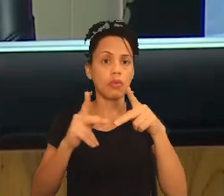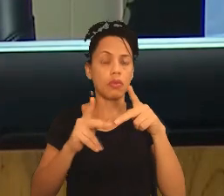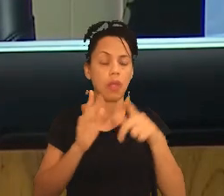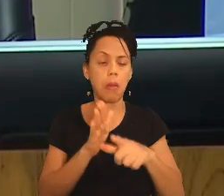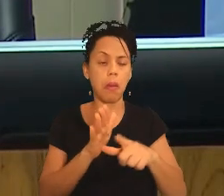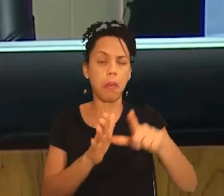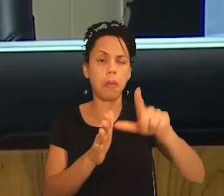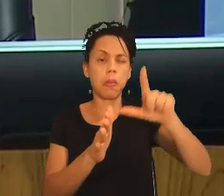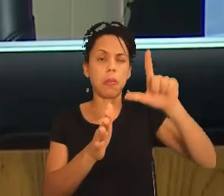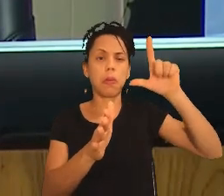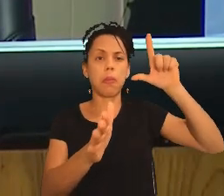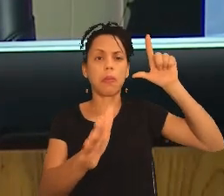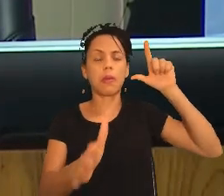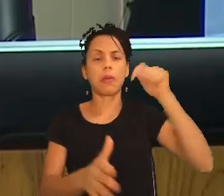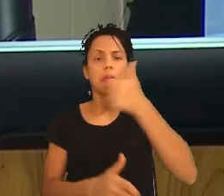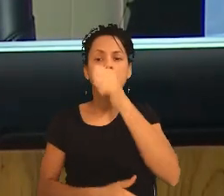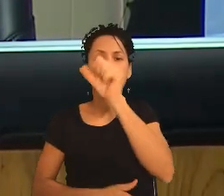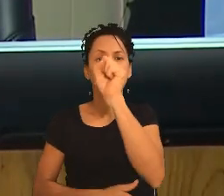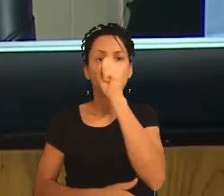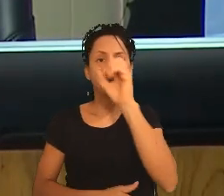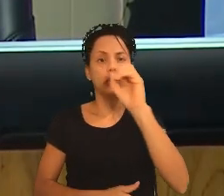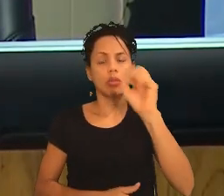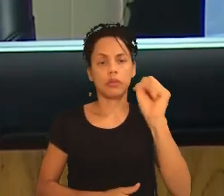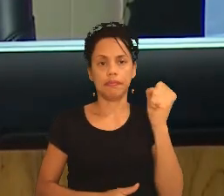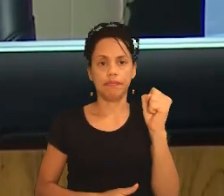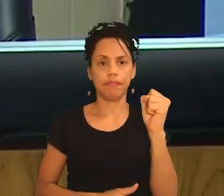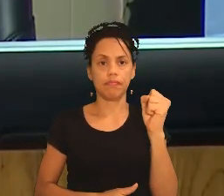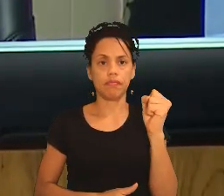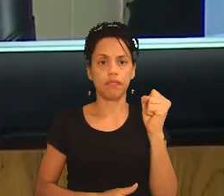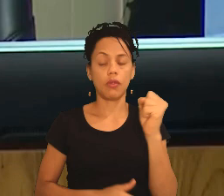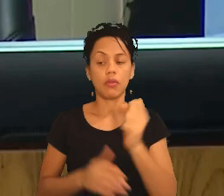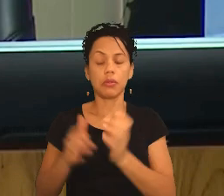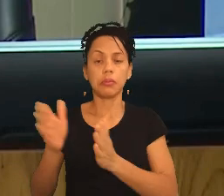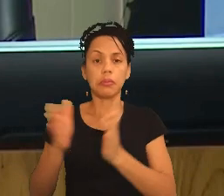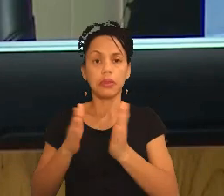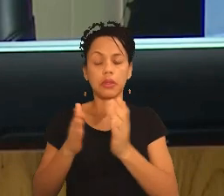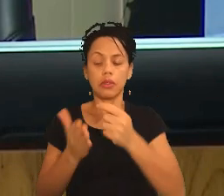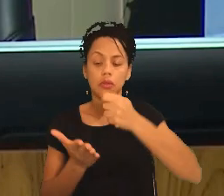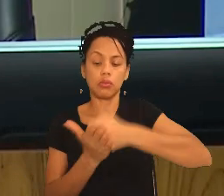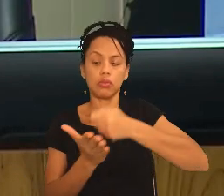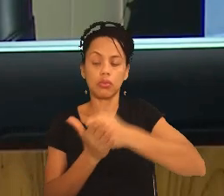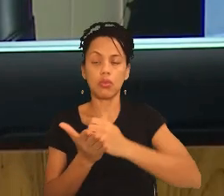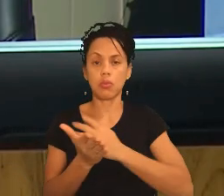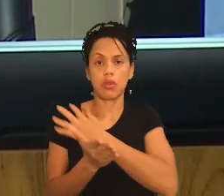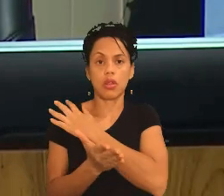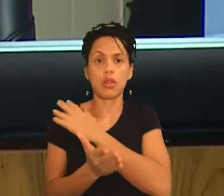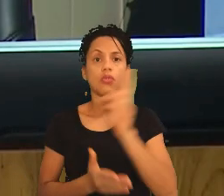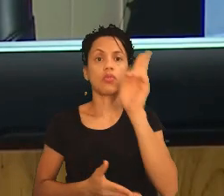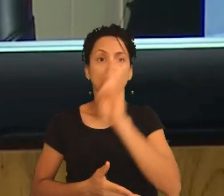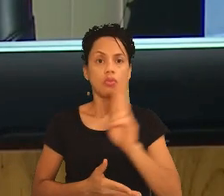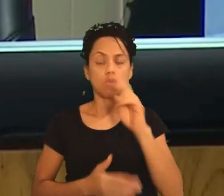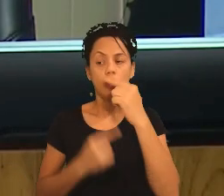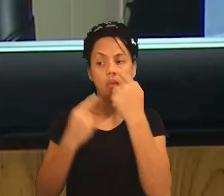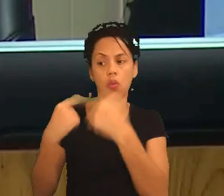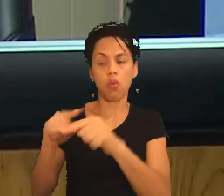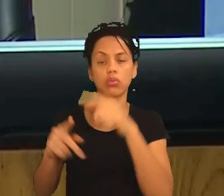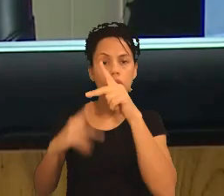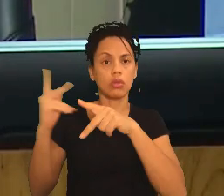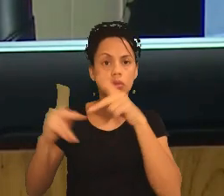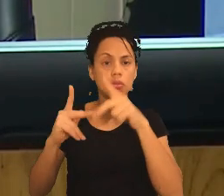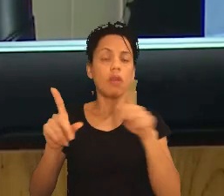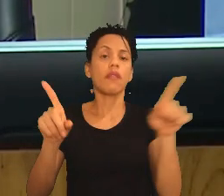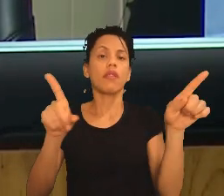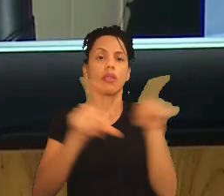militar de 50, 60, o nosso povo desde 1808. E de lá para cá, pouca coisa mudou,